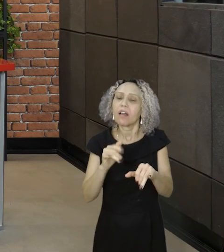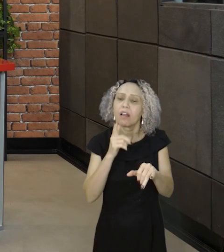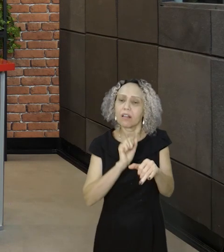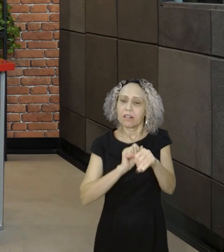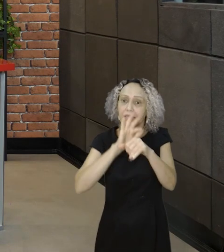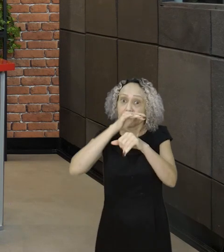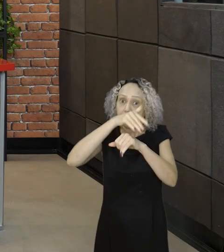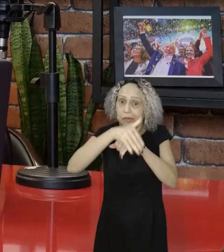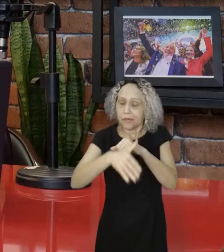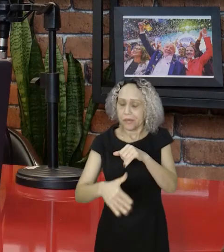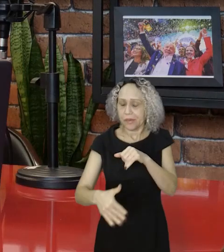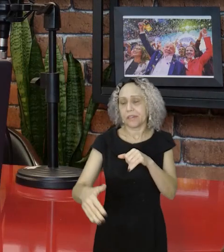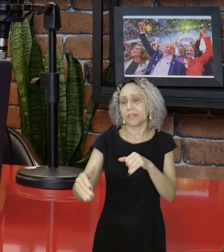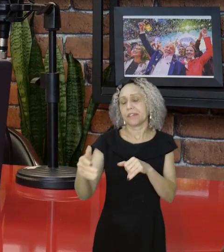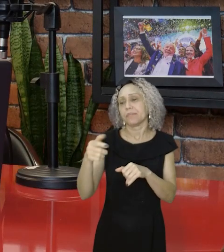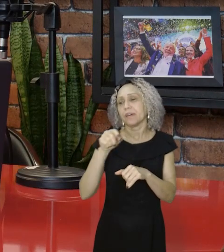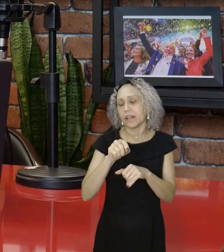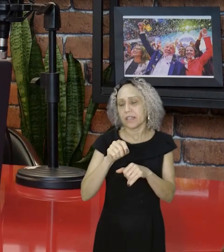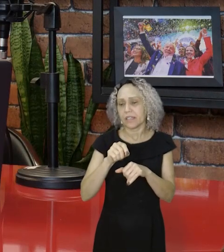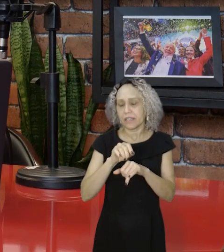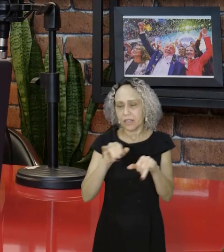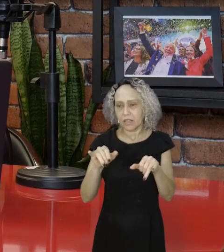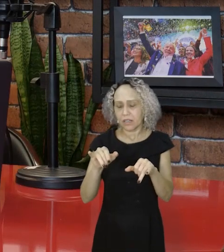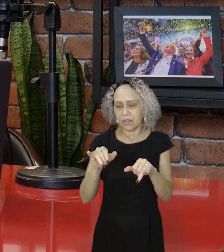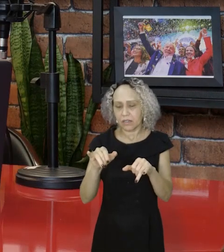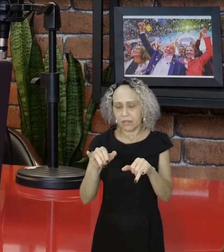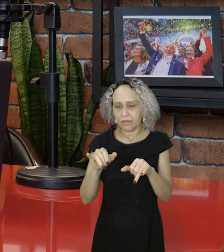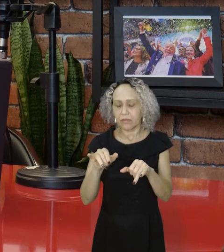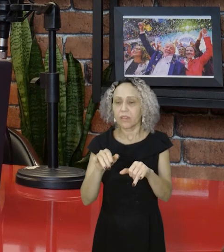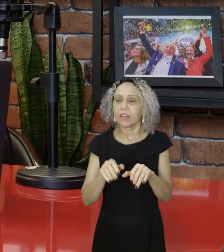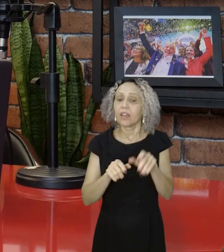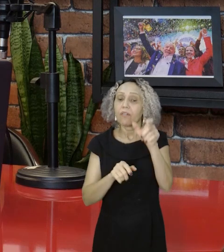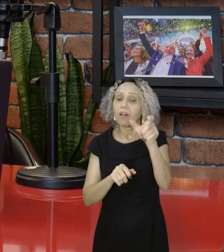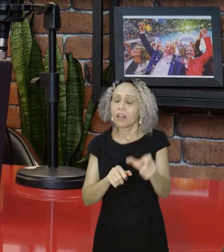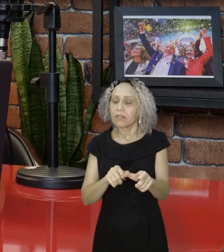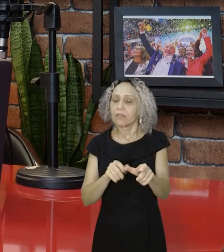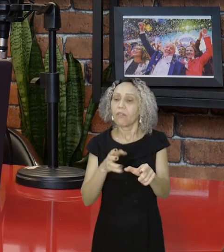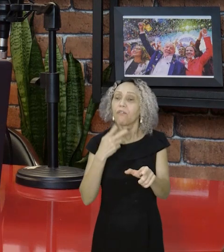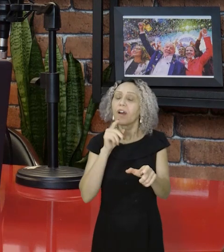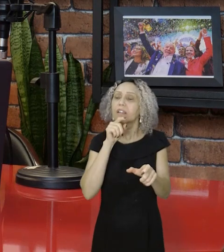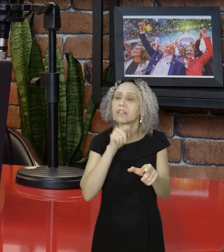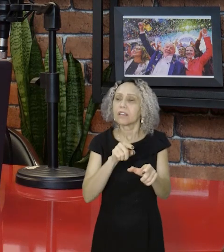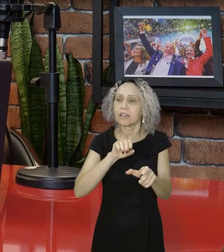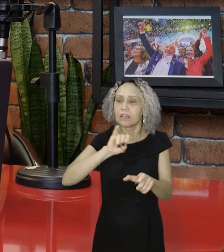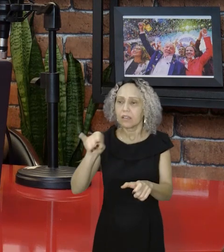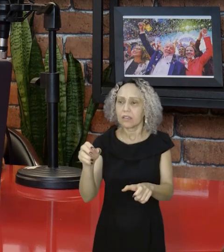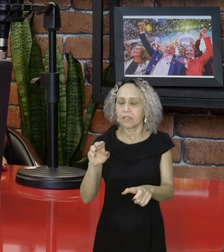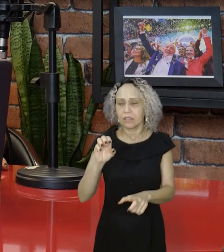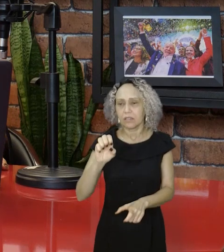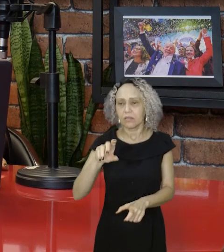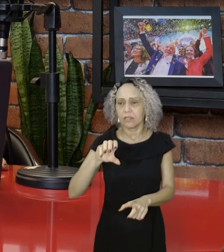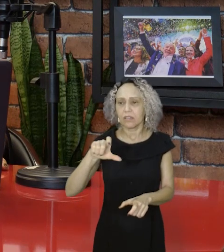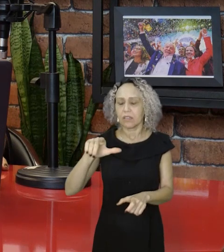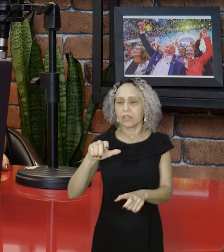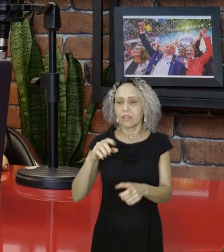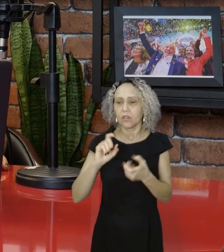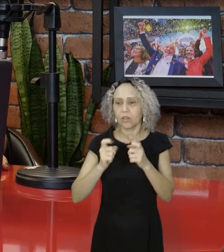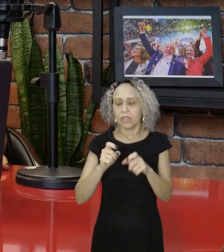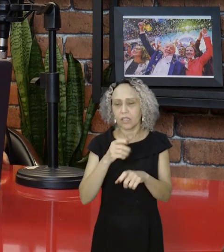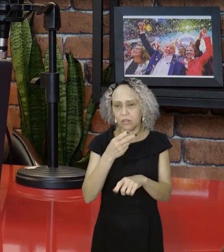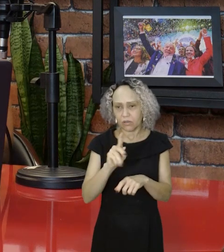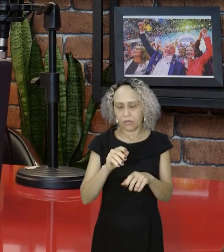campanha Revida Mariana, organizada pelo Movimento dos Atingidos por Barragens. Quem fala mais sobre essa ação é o Jocely